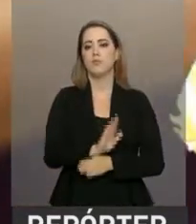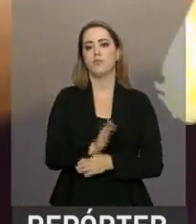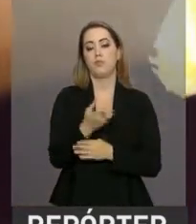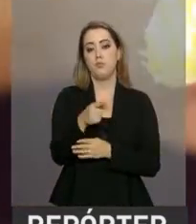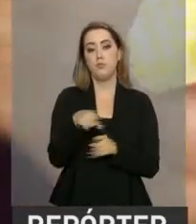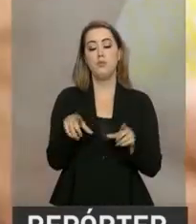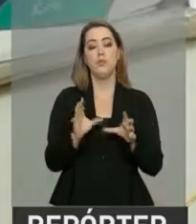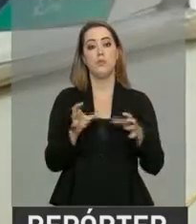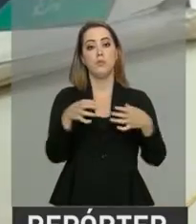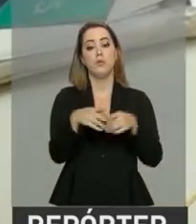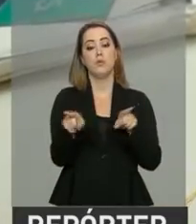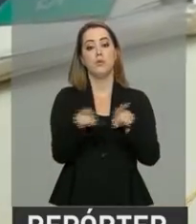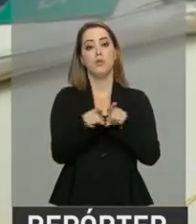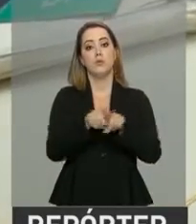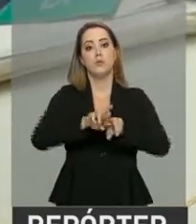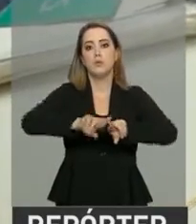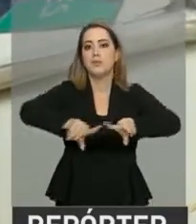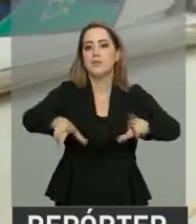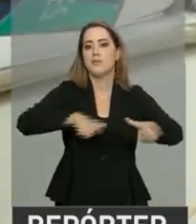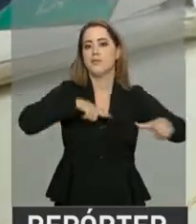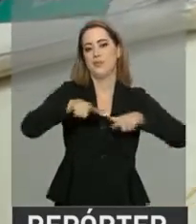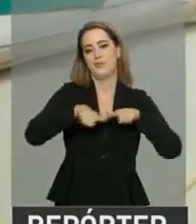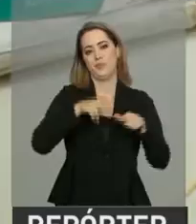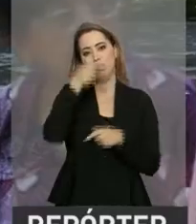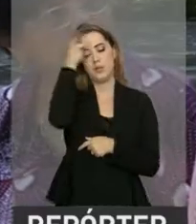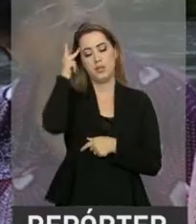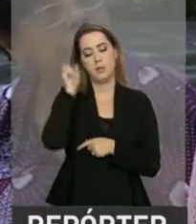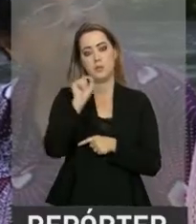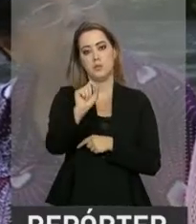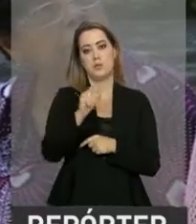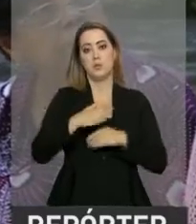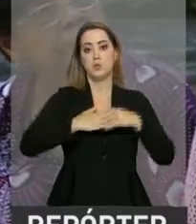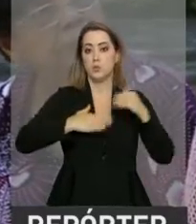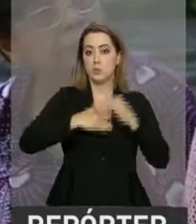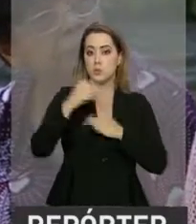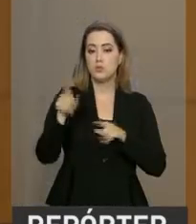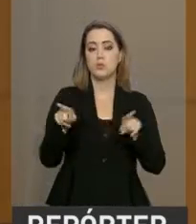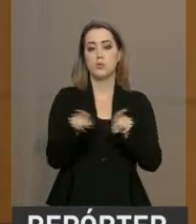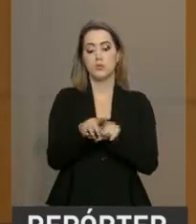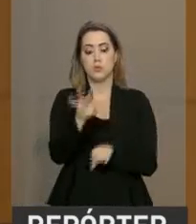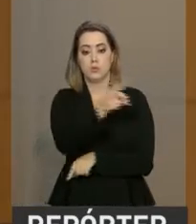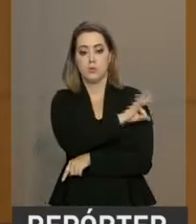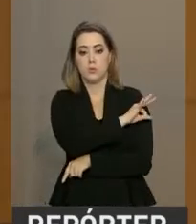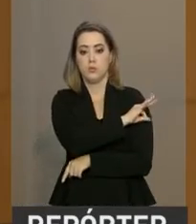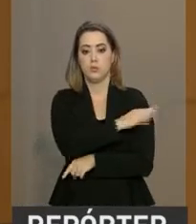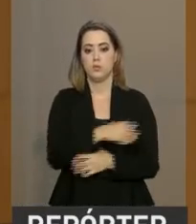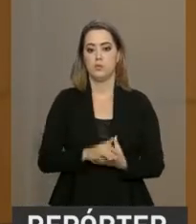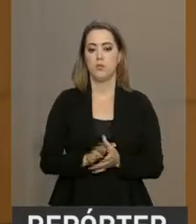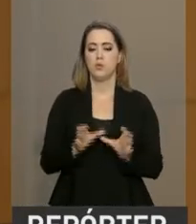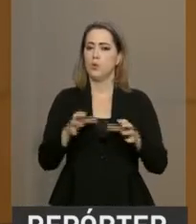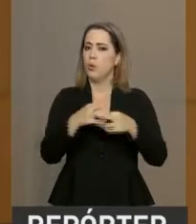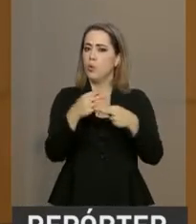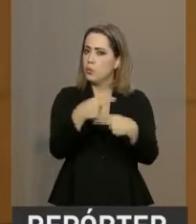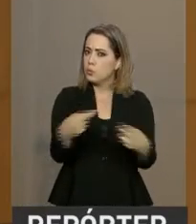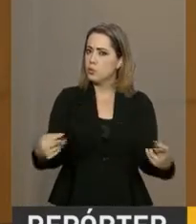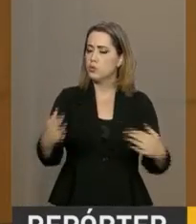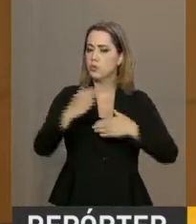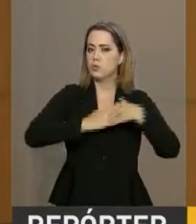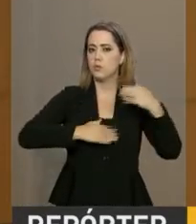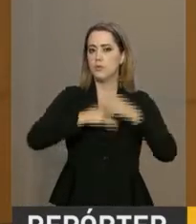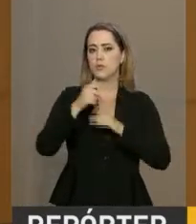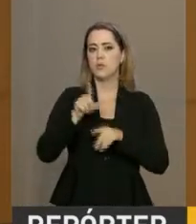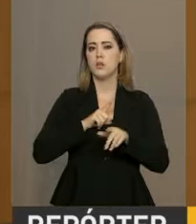oferece atividades multidisciplinares com voluntários e profissionais capacitados. O grupo é multidisciplinar. Nós temos